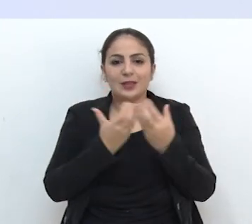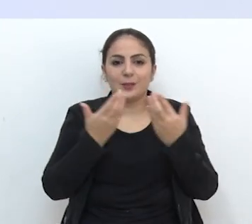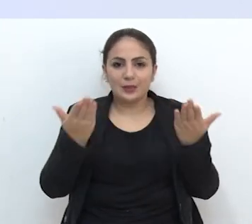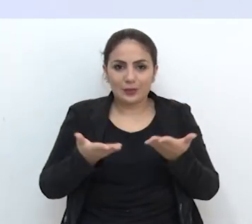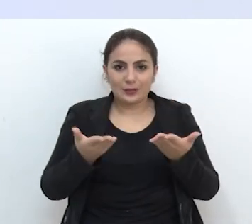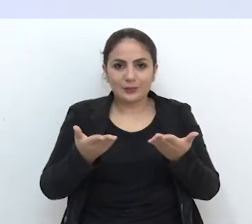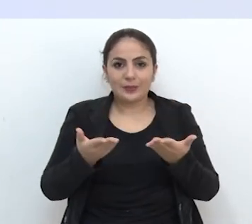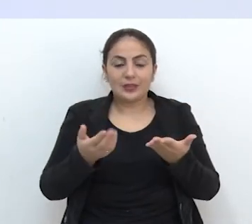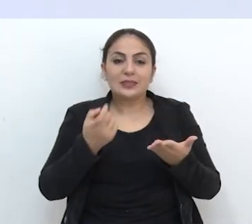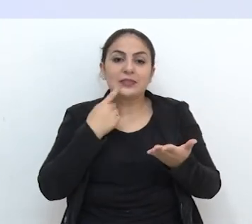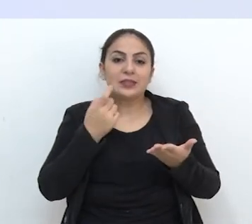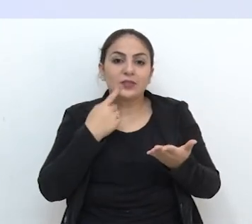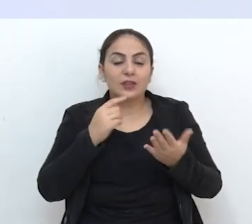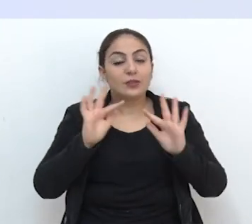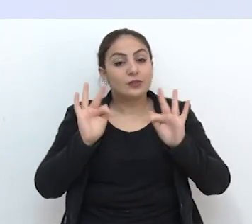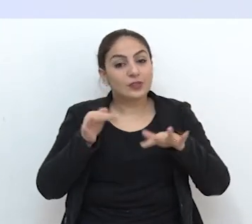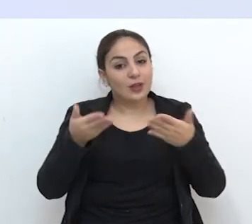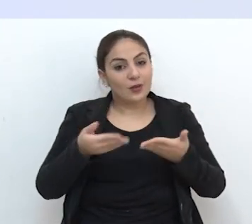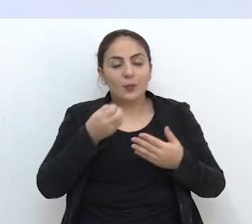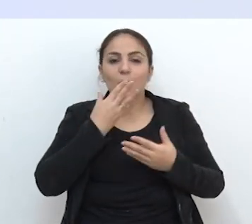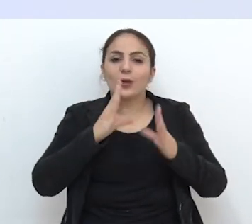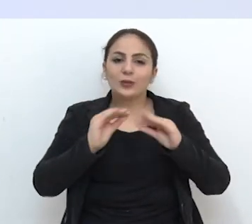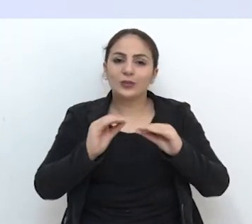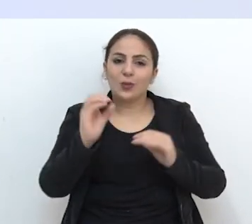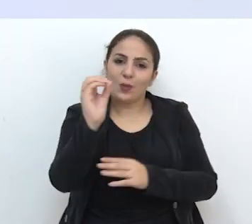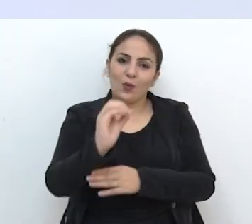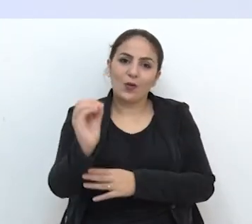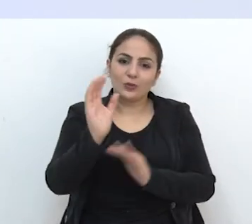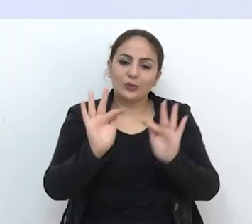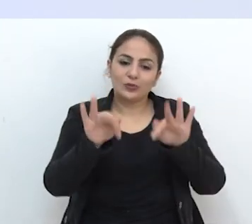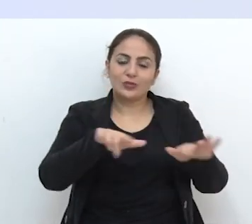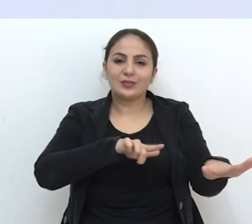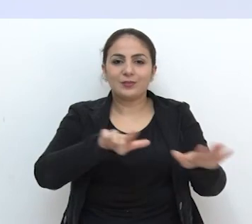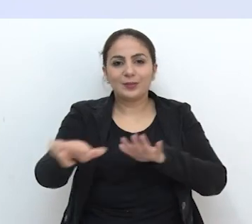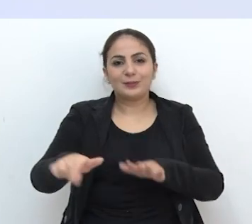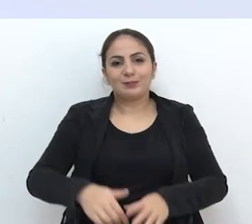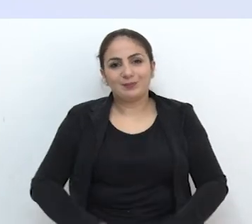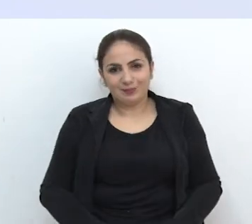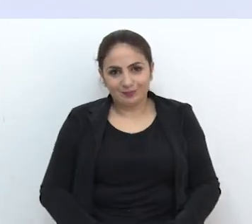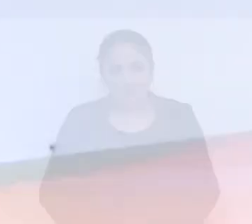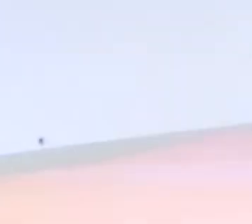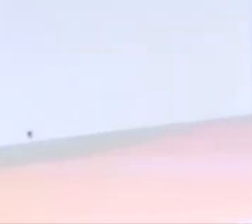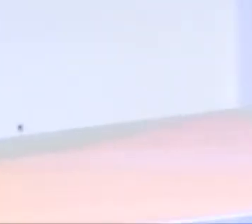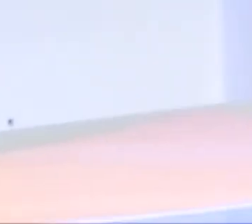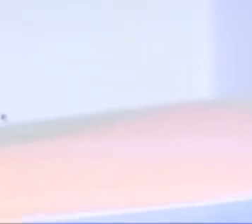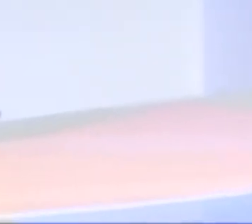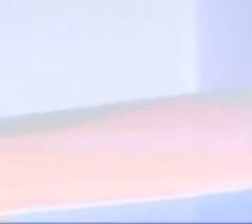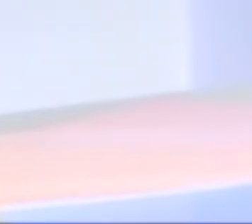sexta-feira termina aqui. Uma boa noite para você e um ótimo final de semana.